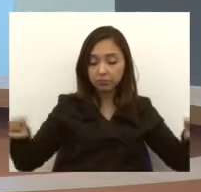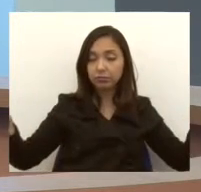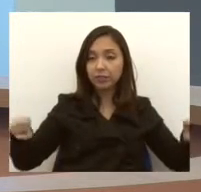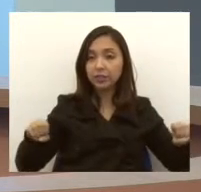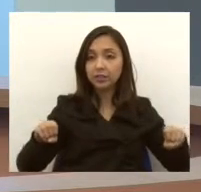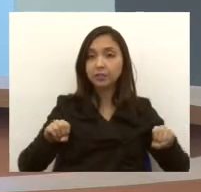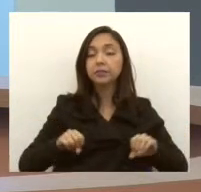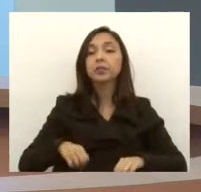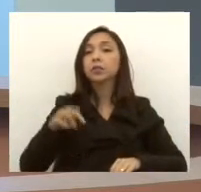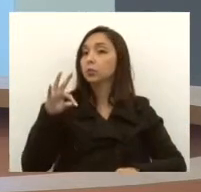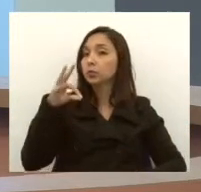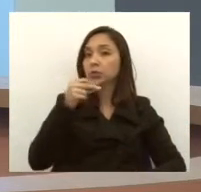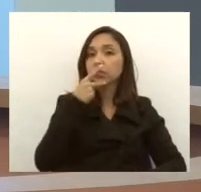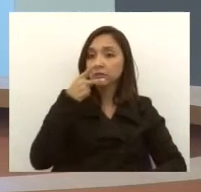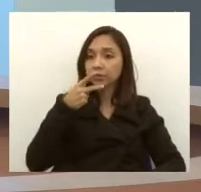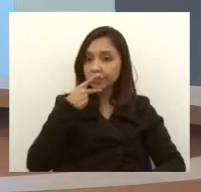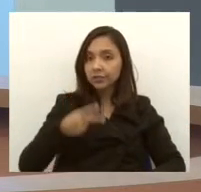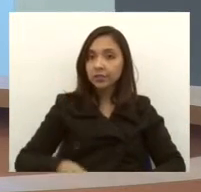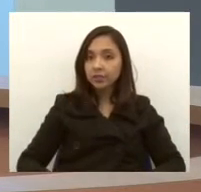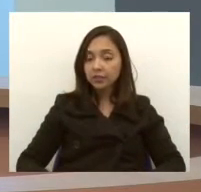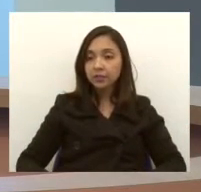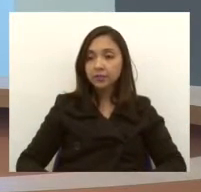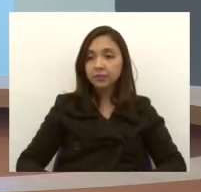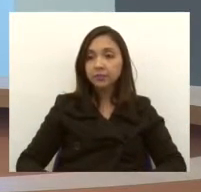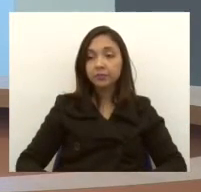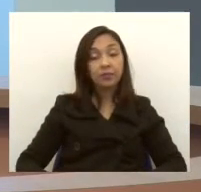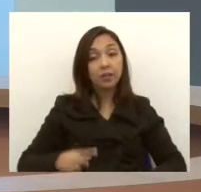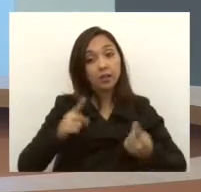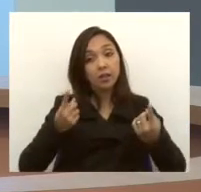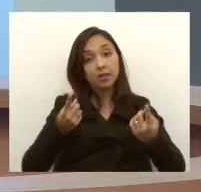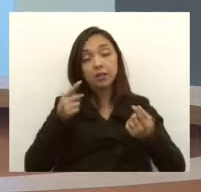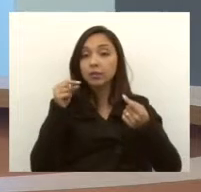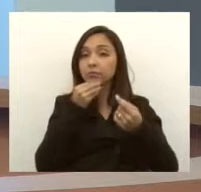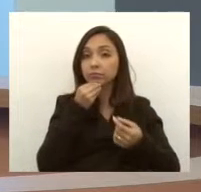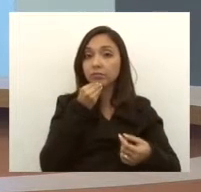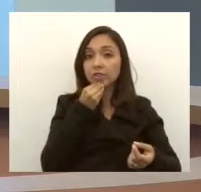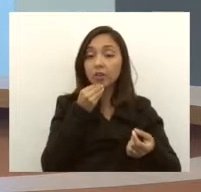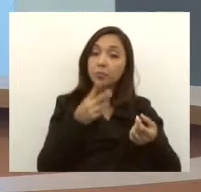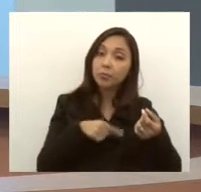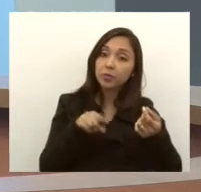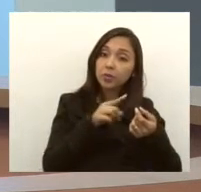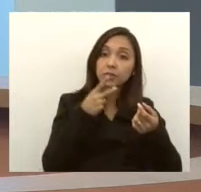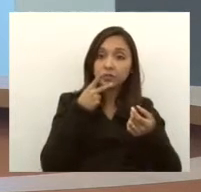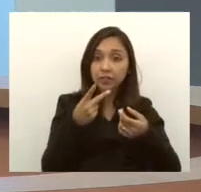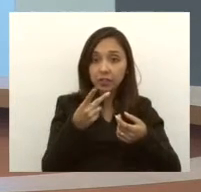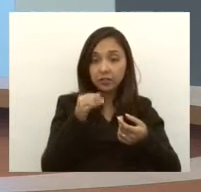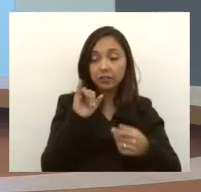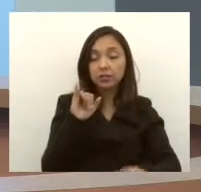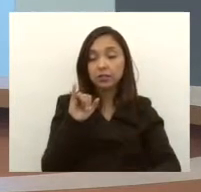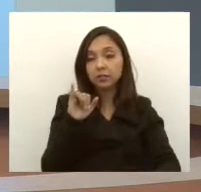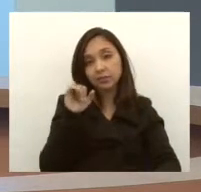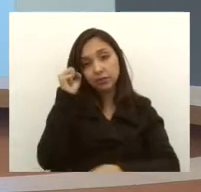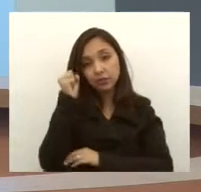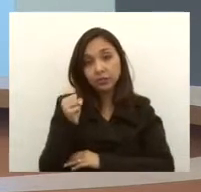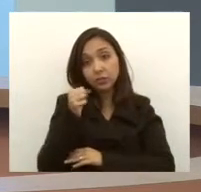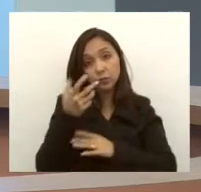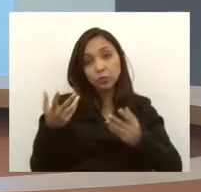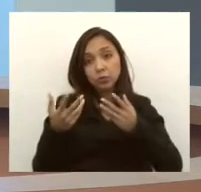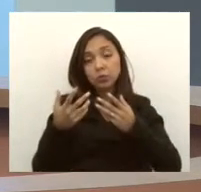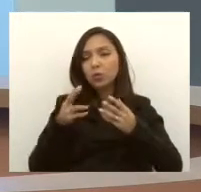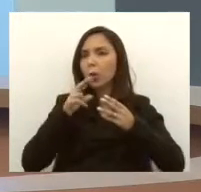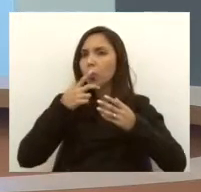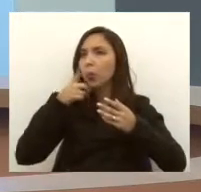esgoto. Todos falaram sobre isso. E é óbvio que quando a gente fala de infraestrutura básica, suscita vários